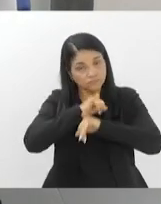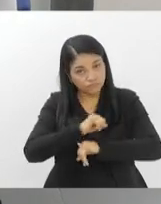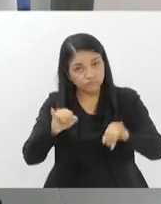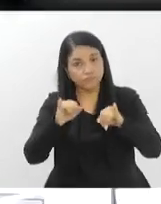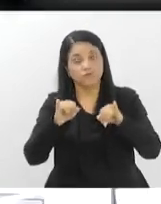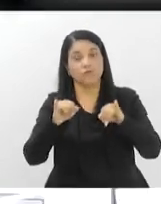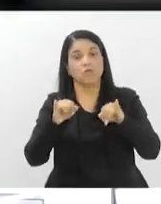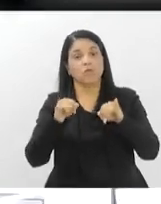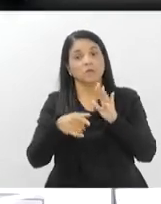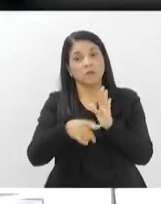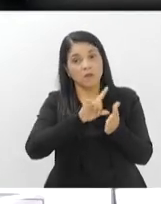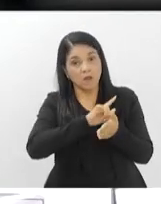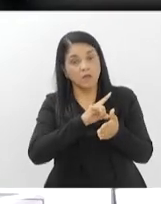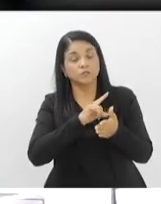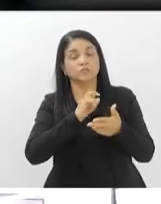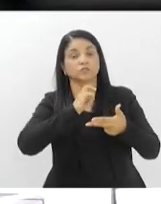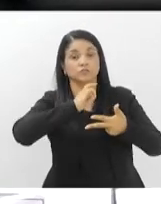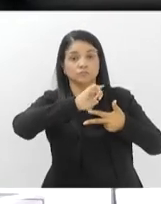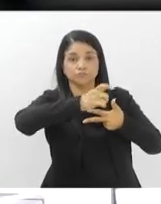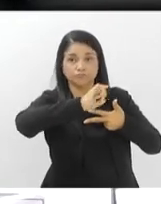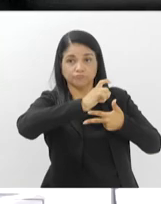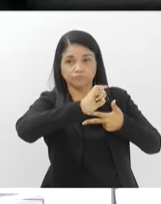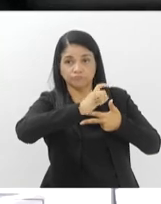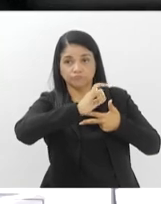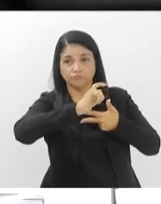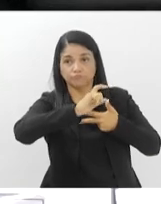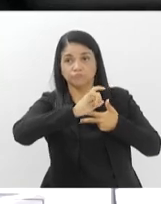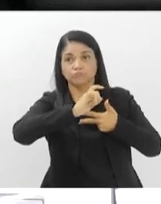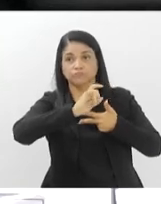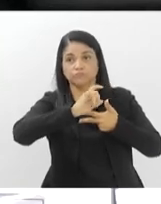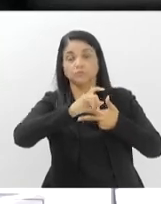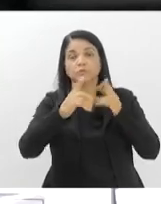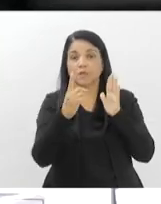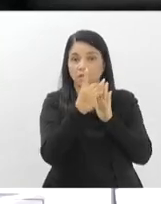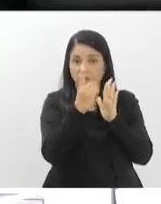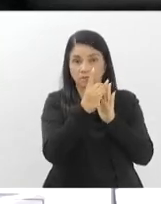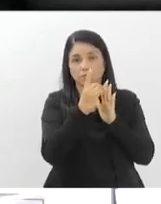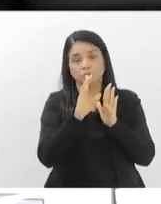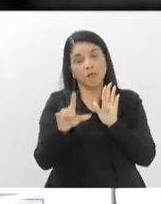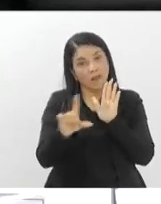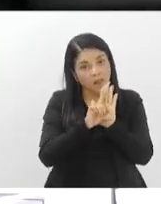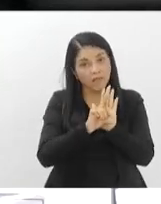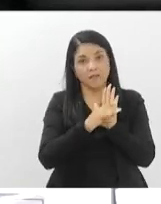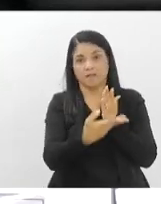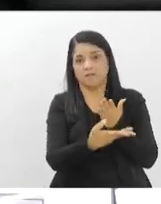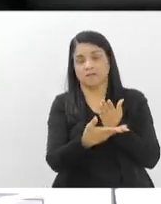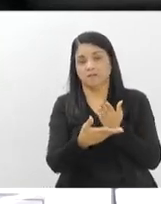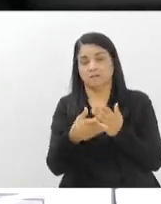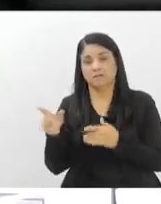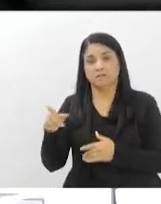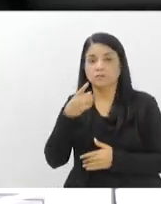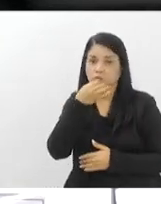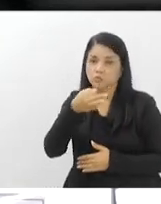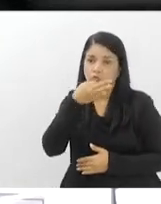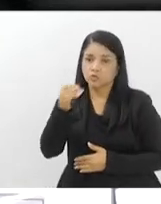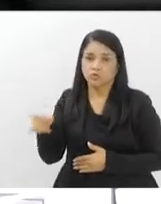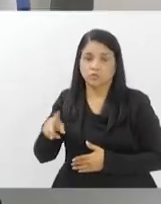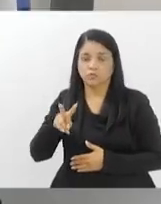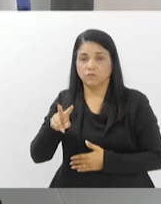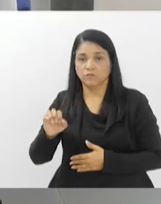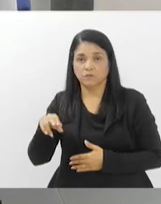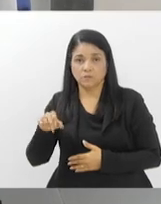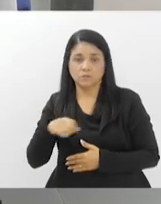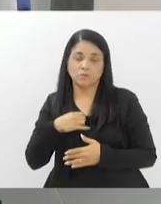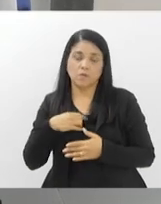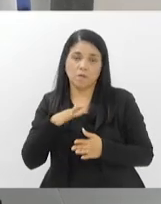que anteriormente o Poder Executivo dava benefícios para os caixas por decreto. Então, acho tem que ser que por lei. A sugestão do Cozolino é mais adequada. Tira o ato chato.